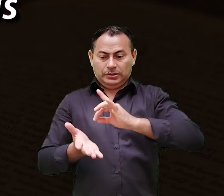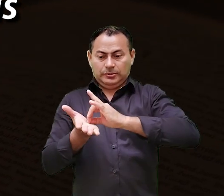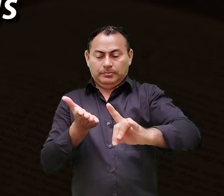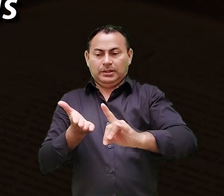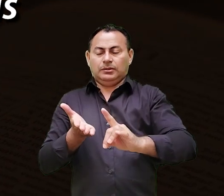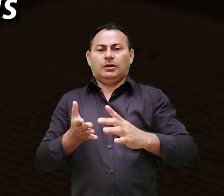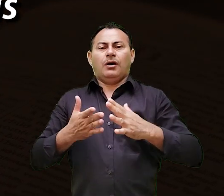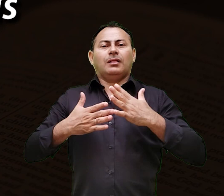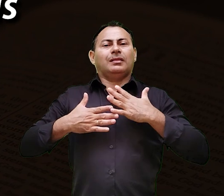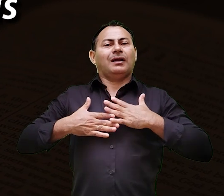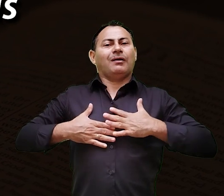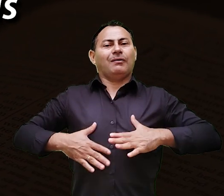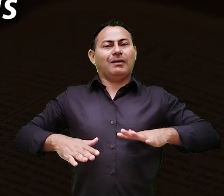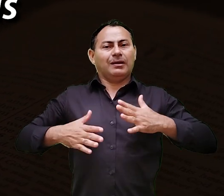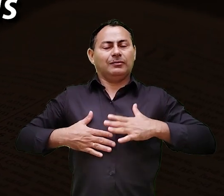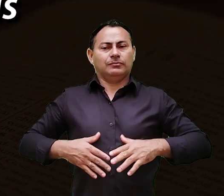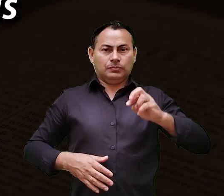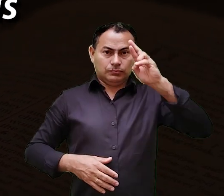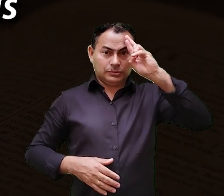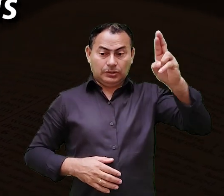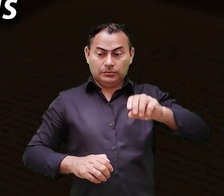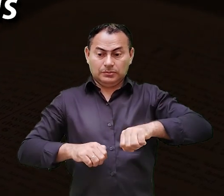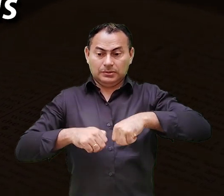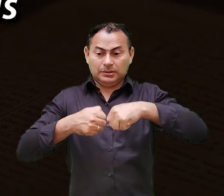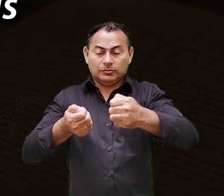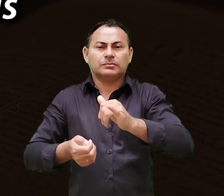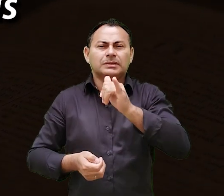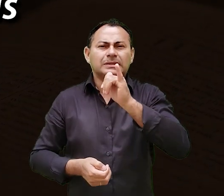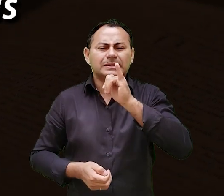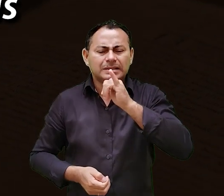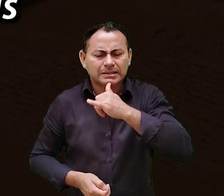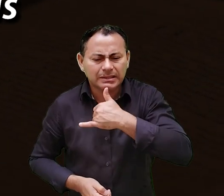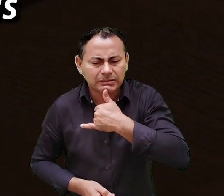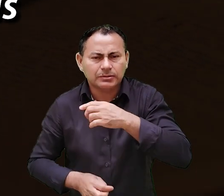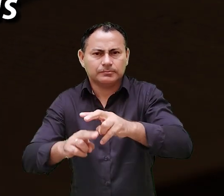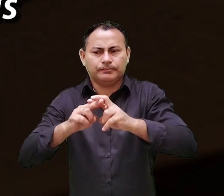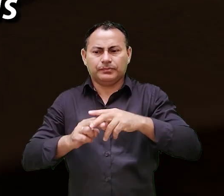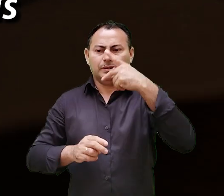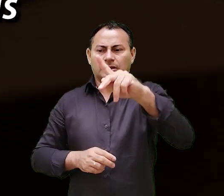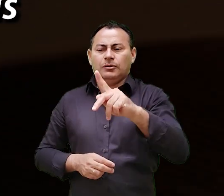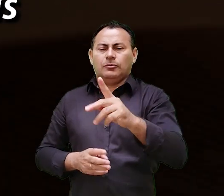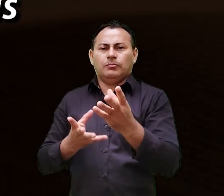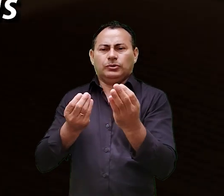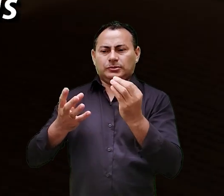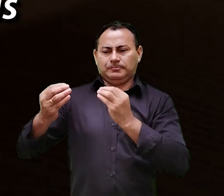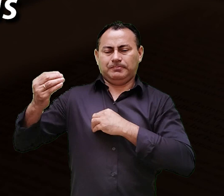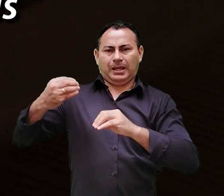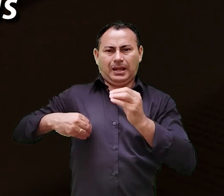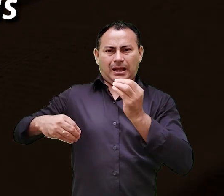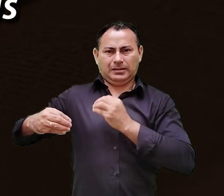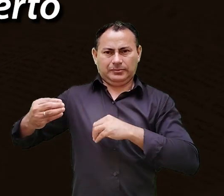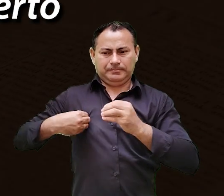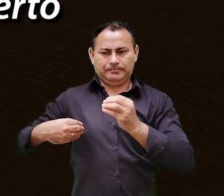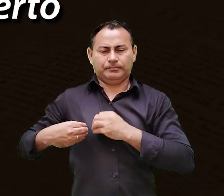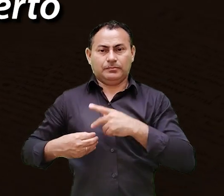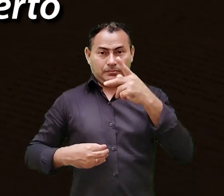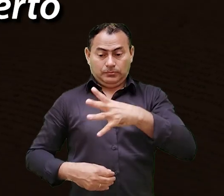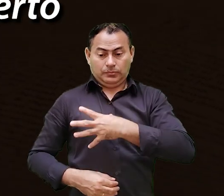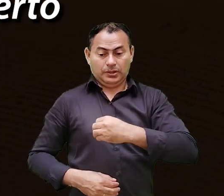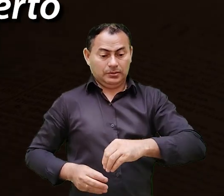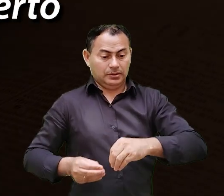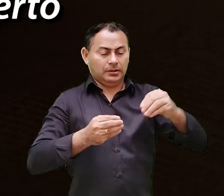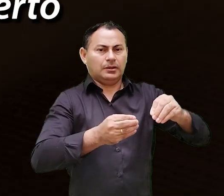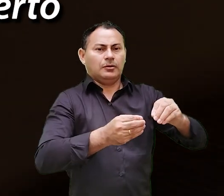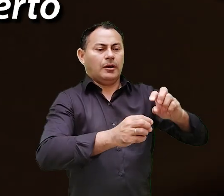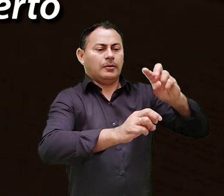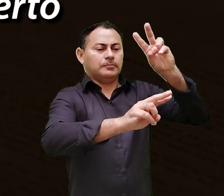seus inimigos estão tranquilos. O Senhor lhe trouxe tristeza por causa dos seus muitos pecados. Seus